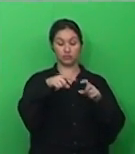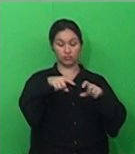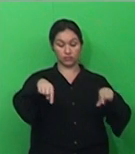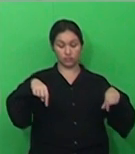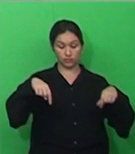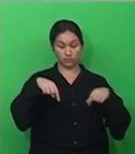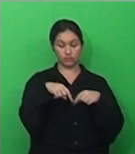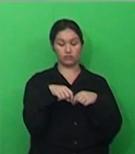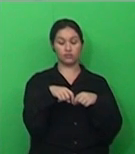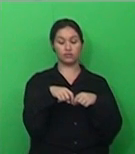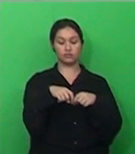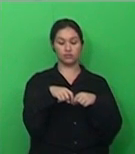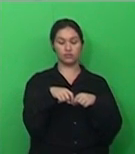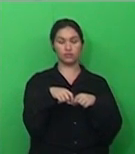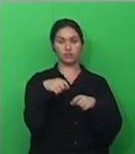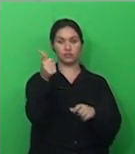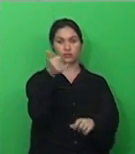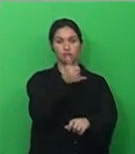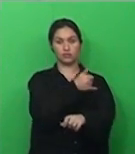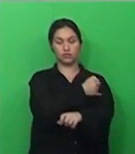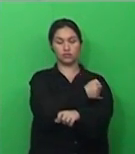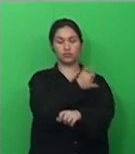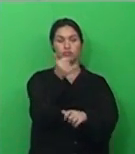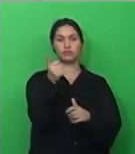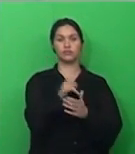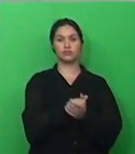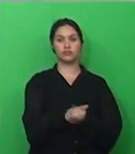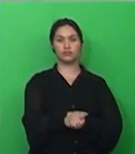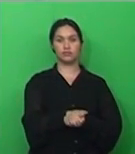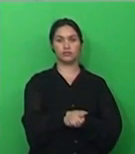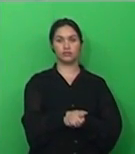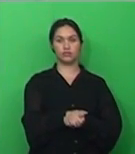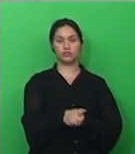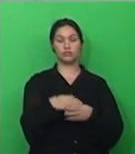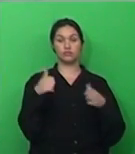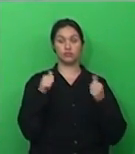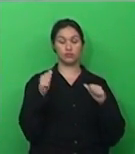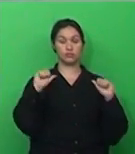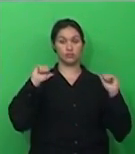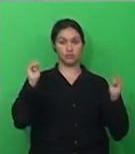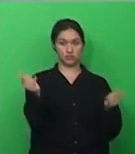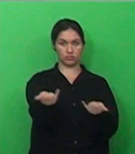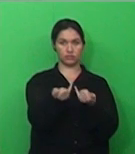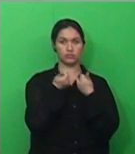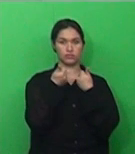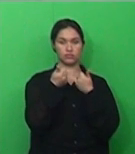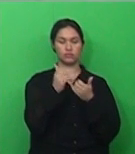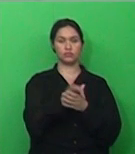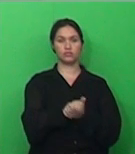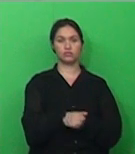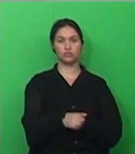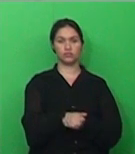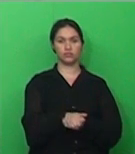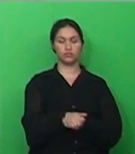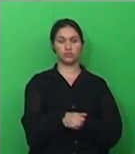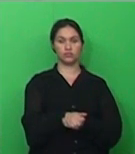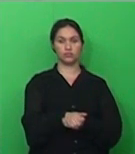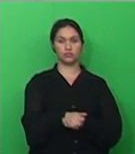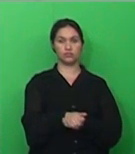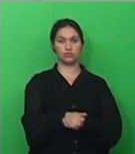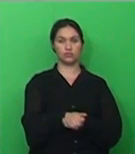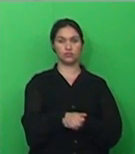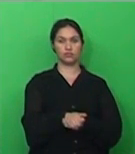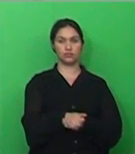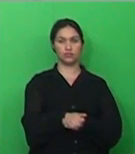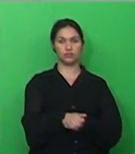desse ambiente apropriado em termos de temperatura. Então, eu preciso dessas informações. E a única forma de ter informações